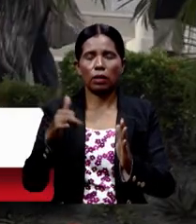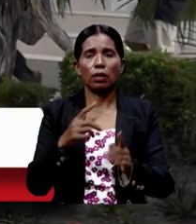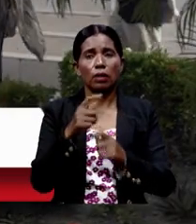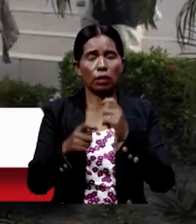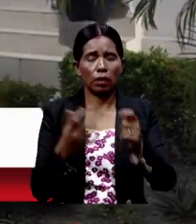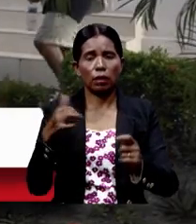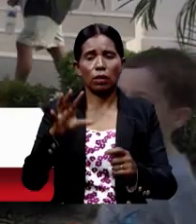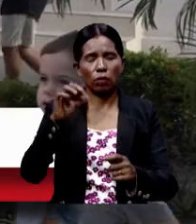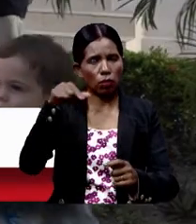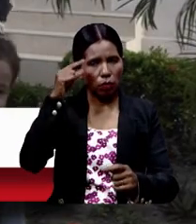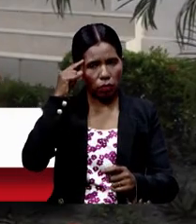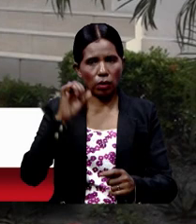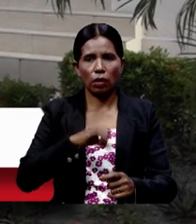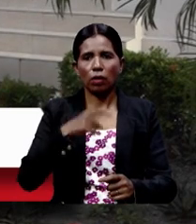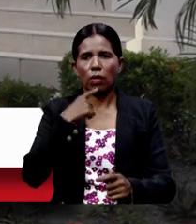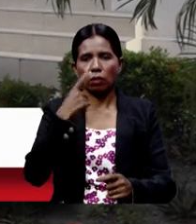Sahara TTBB,